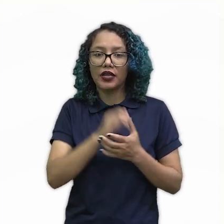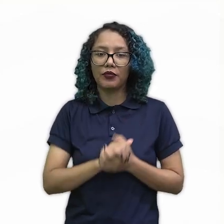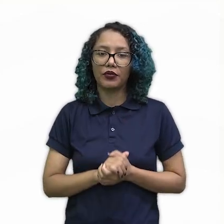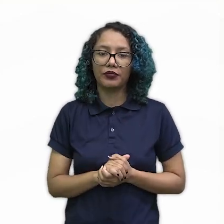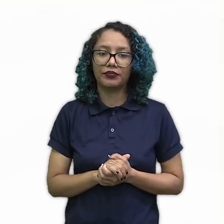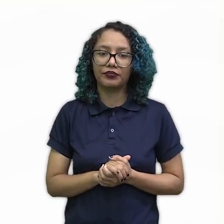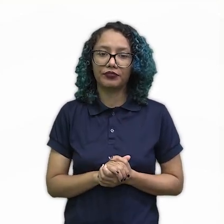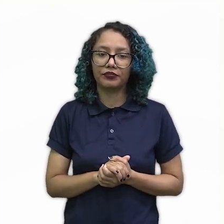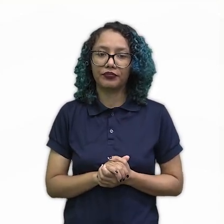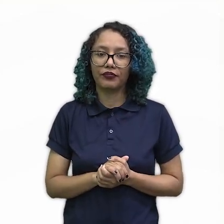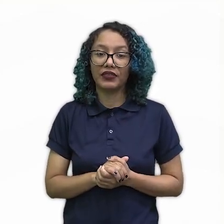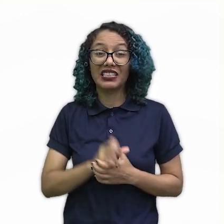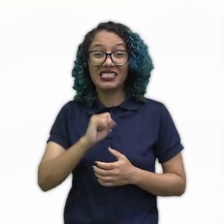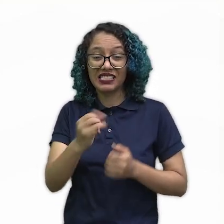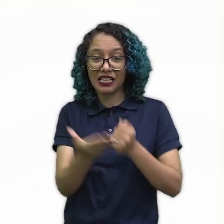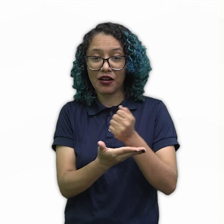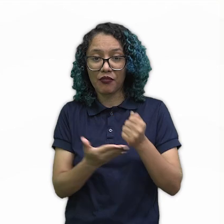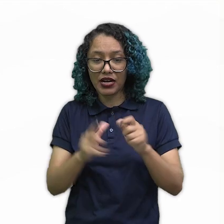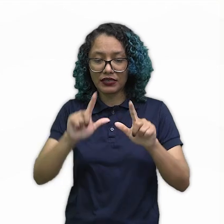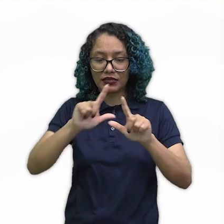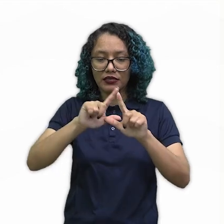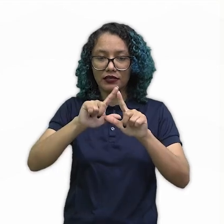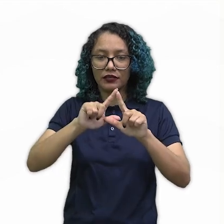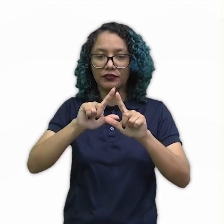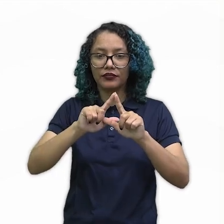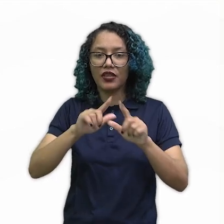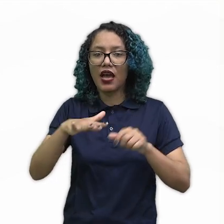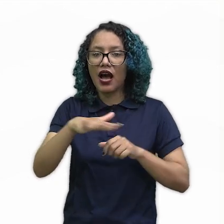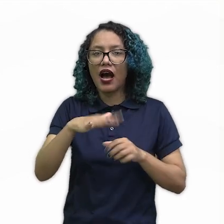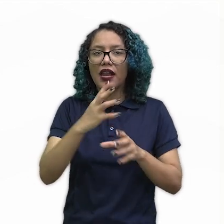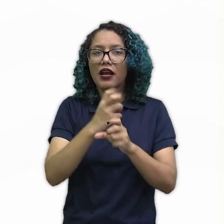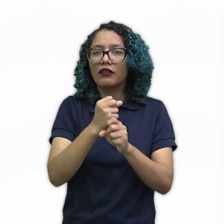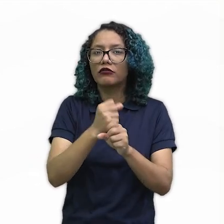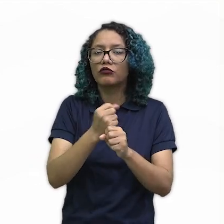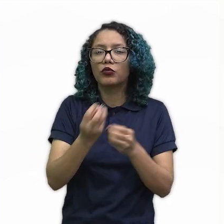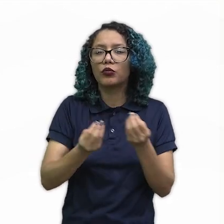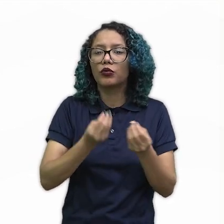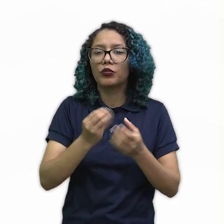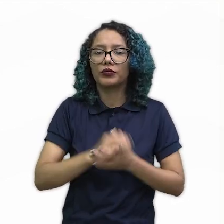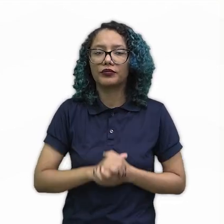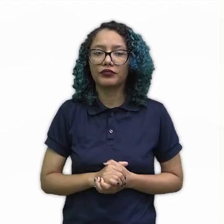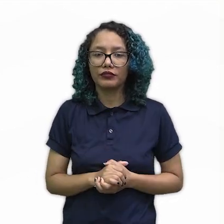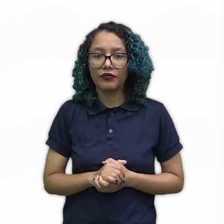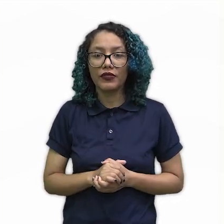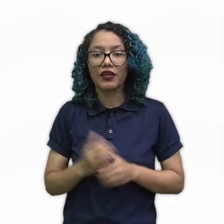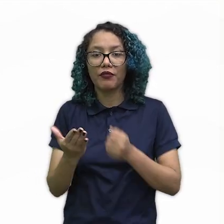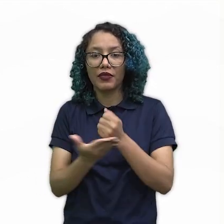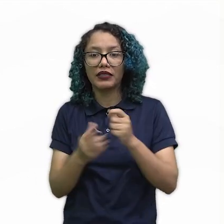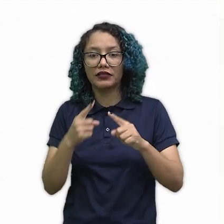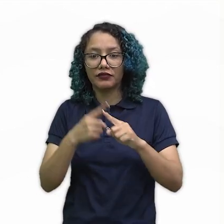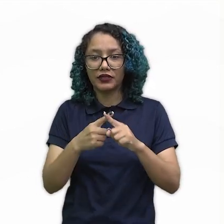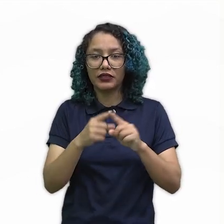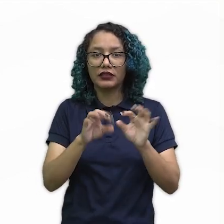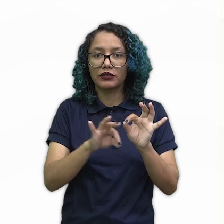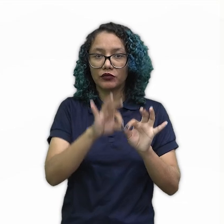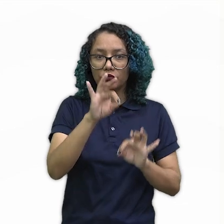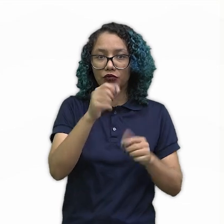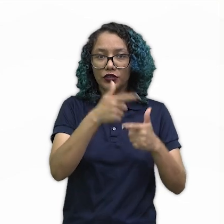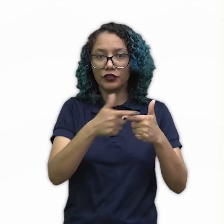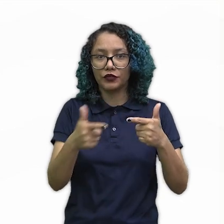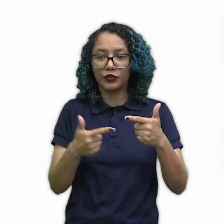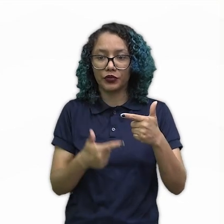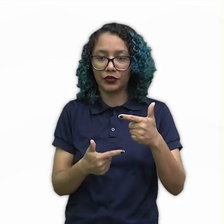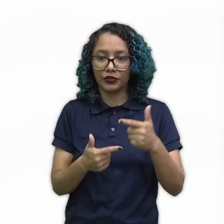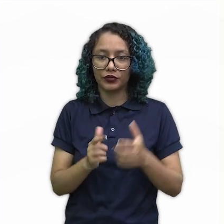um triângulo, qual é a área de um triângulo mesmo? Como é que a gente calcula? É a base vezes a altura dividido por